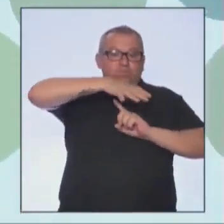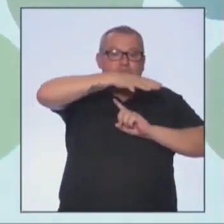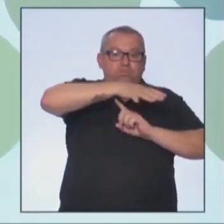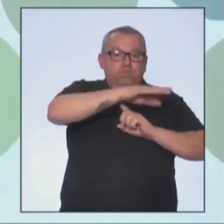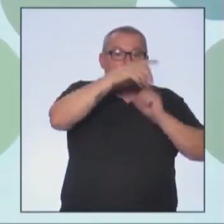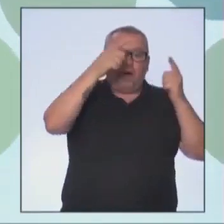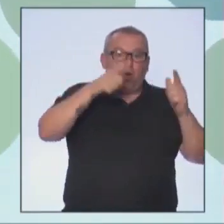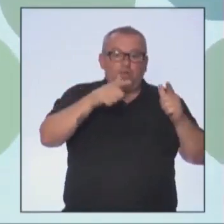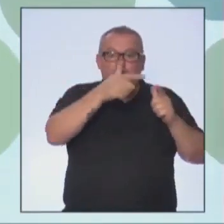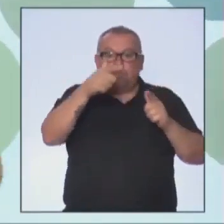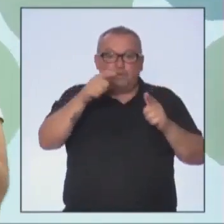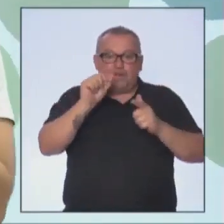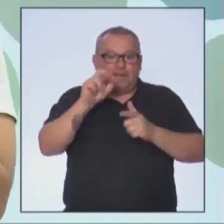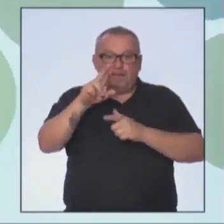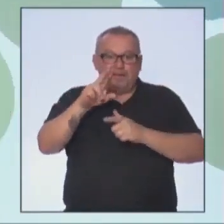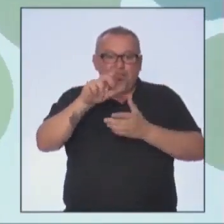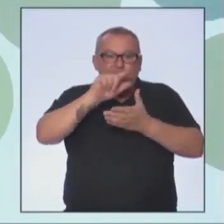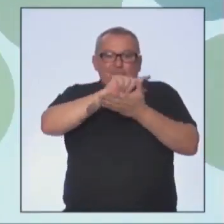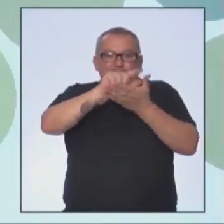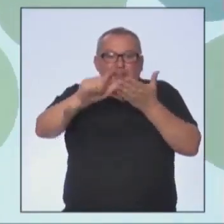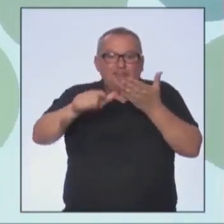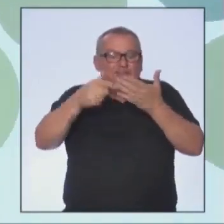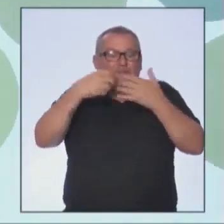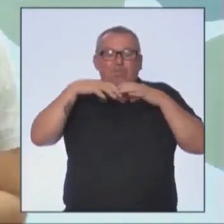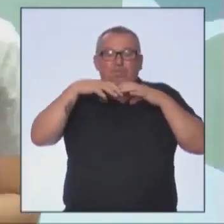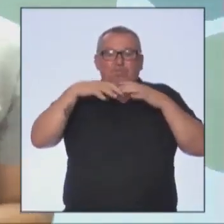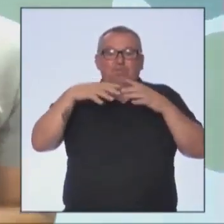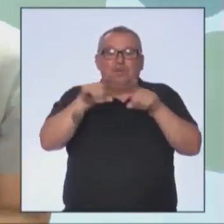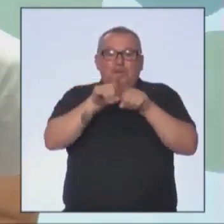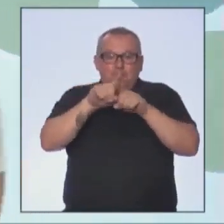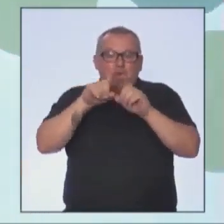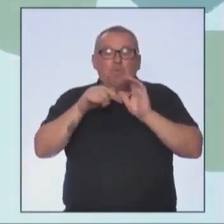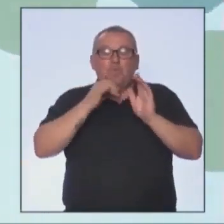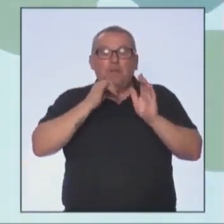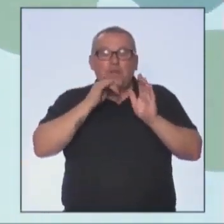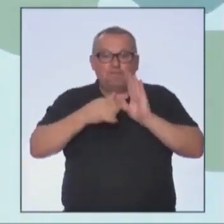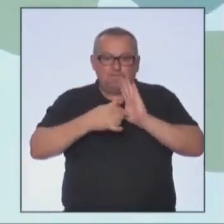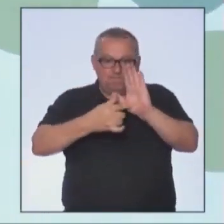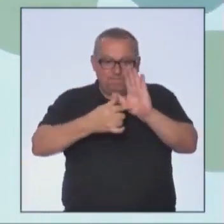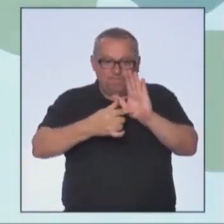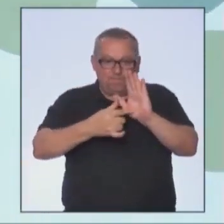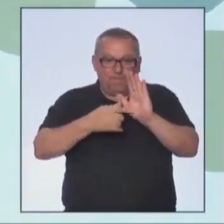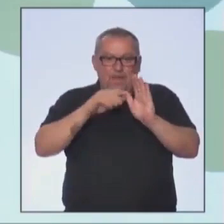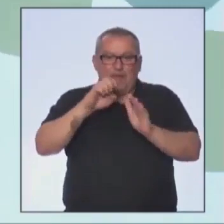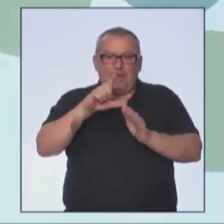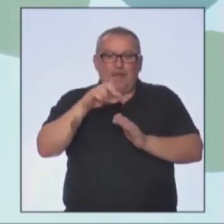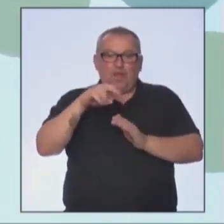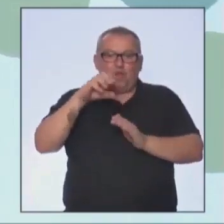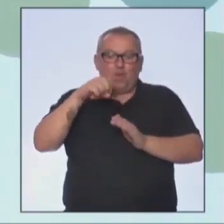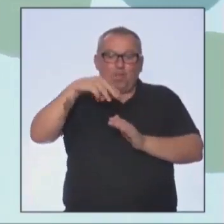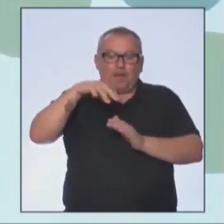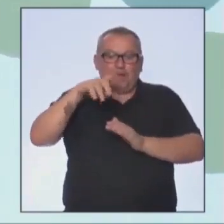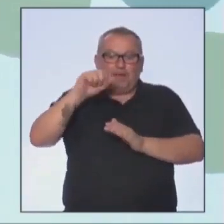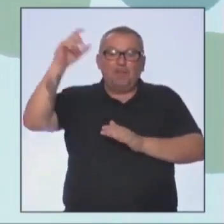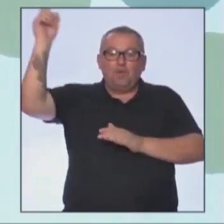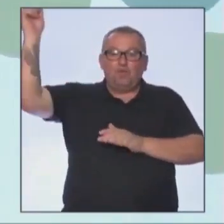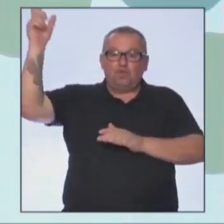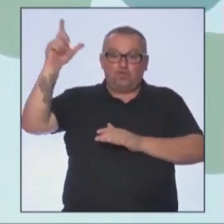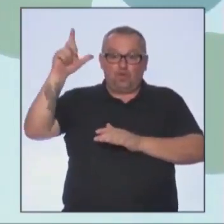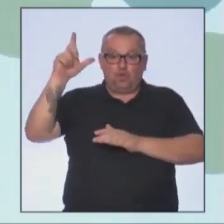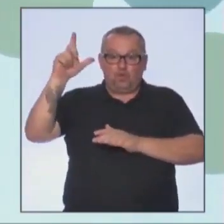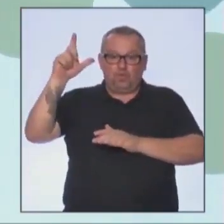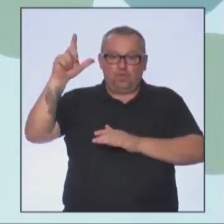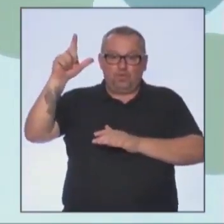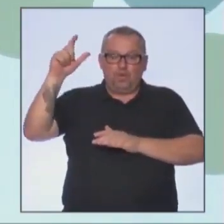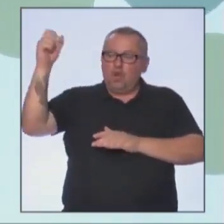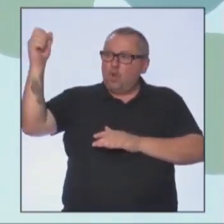melhor, posso dizer até, no vazio do espaço. O melhor exemplo que nós temos sobre ondas eletromagnéticas é o Sol. Ele emite a